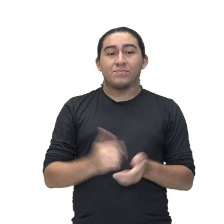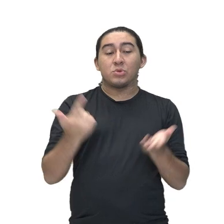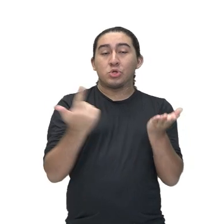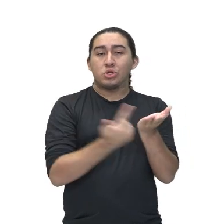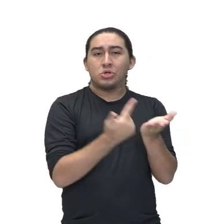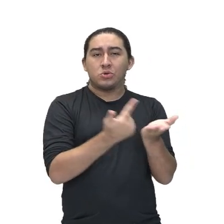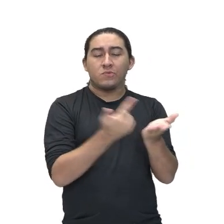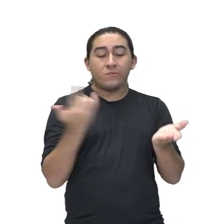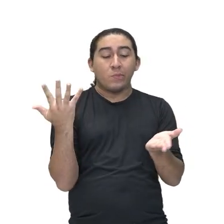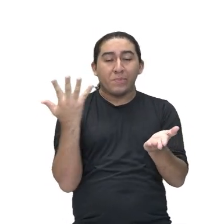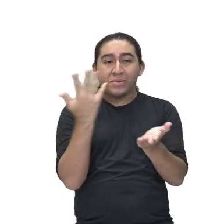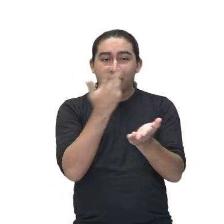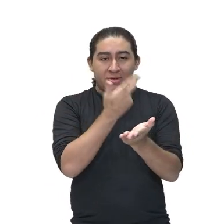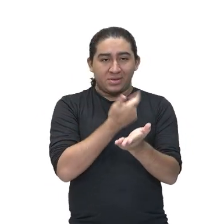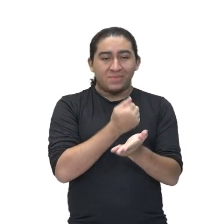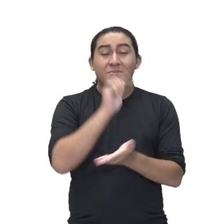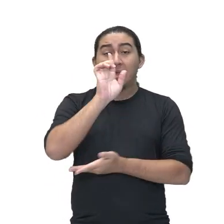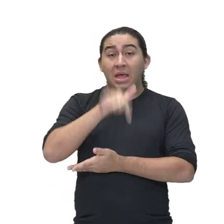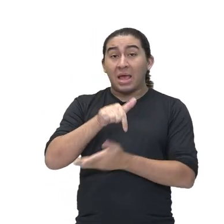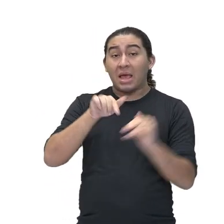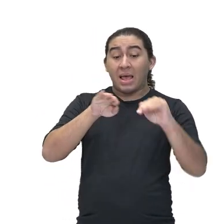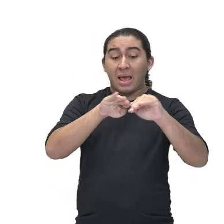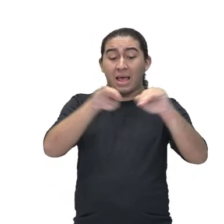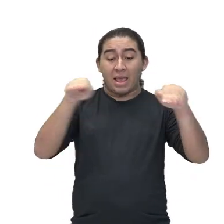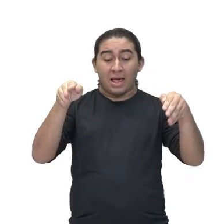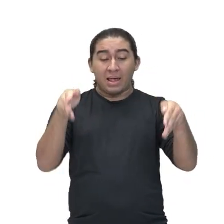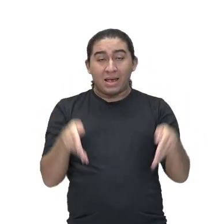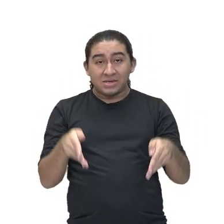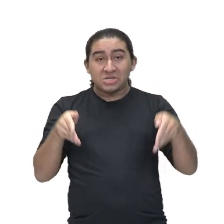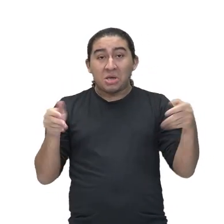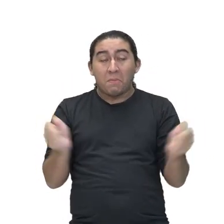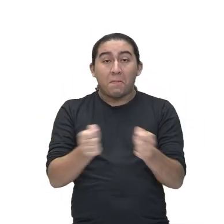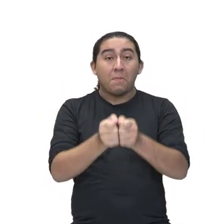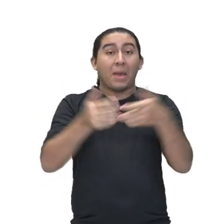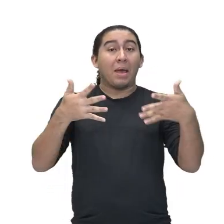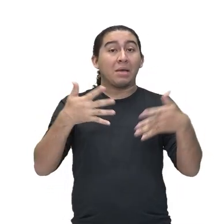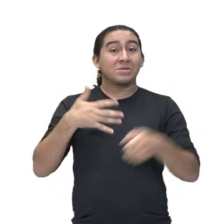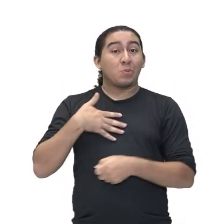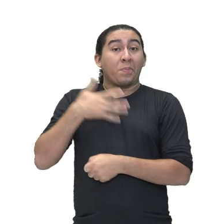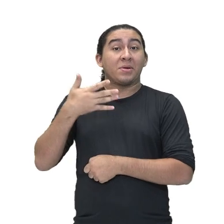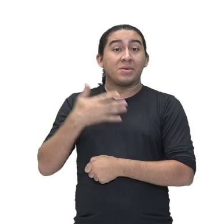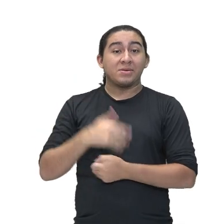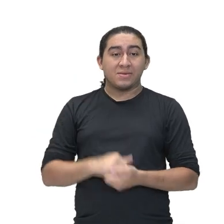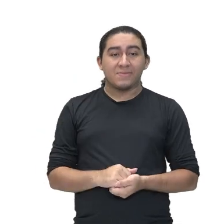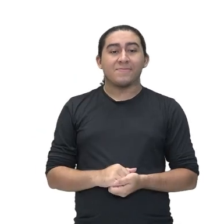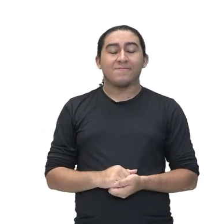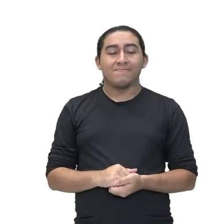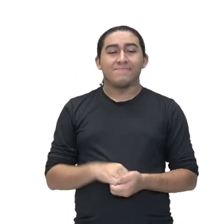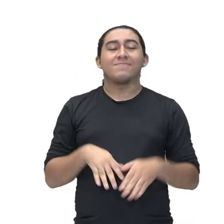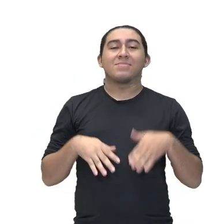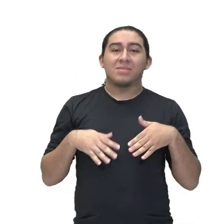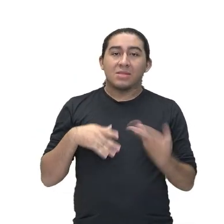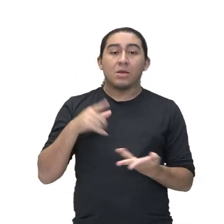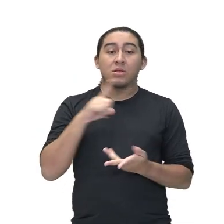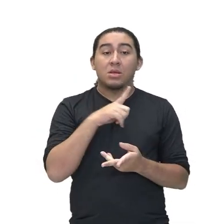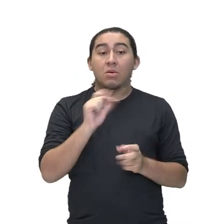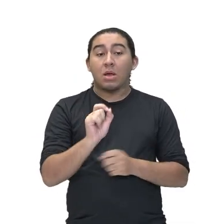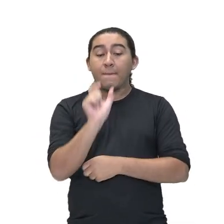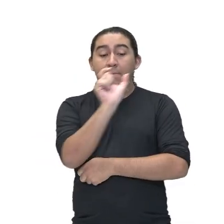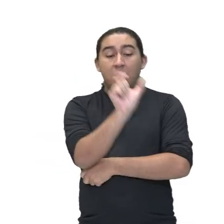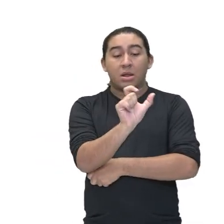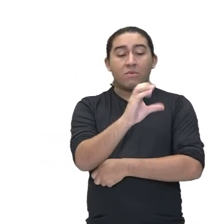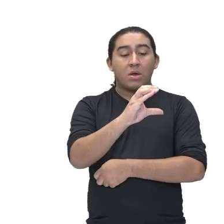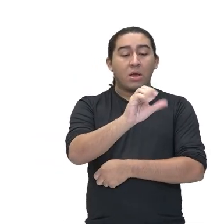uma beleza, é caixa mágica só de surpresa. Então, nós temos aí destacado